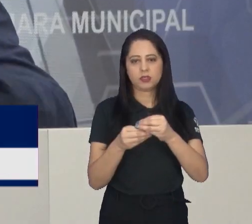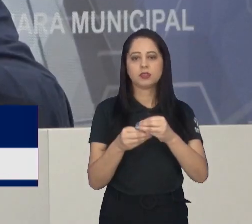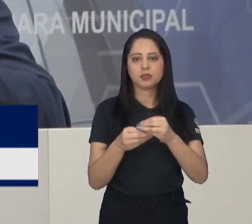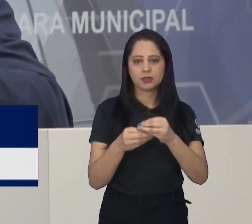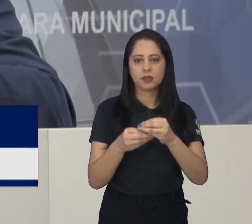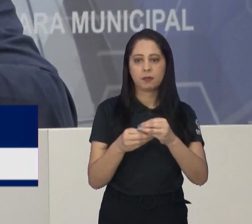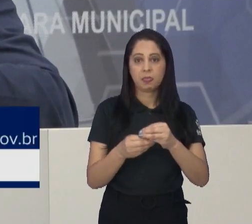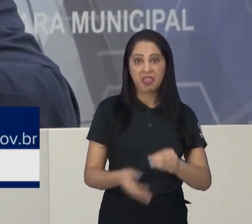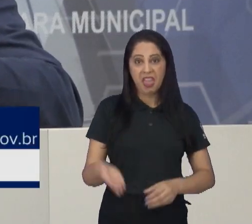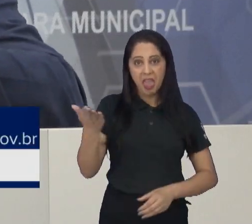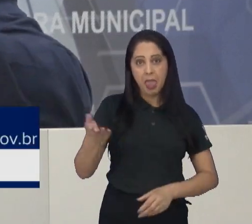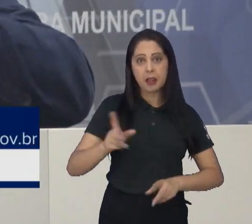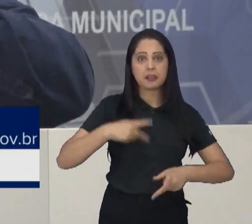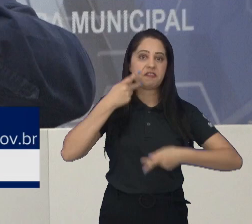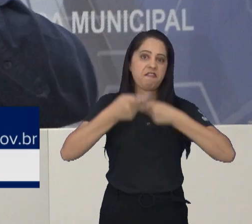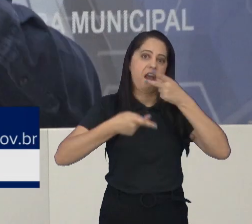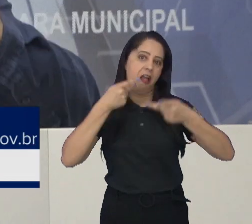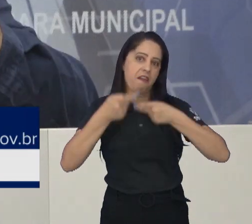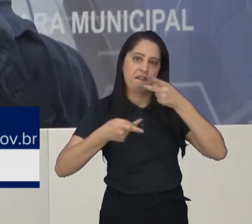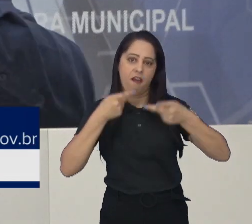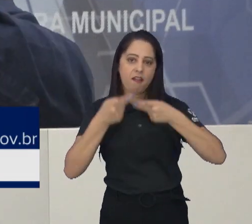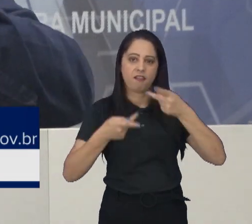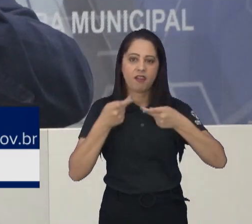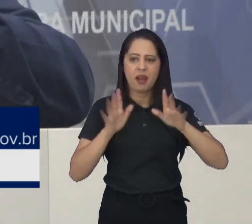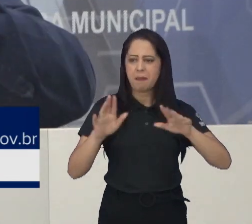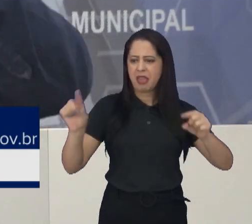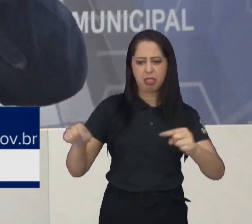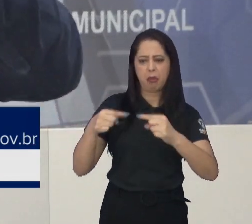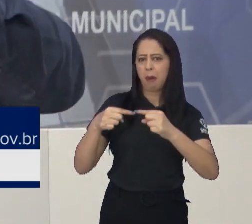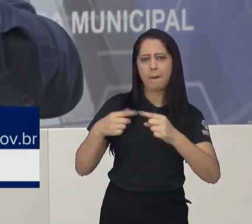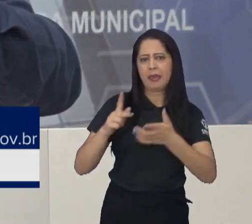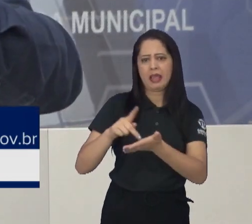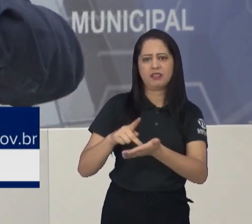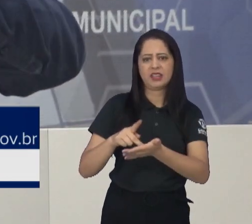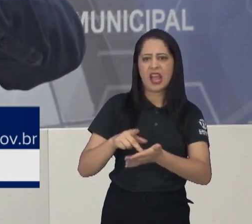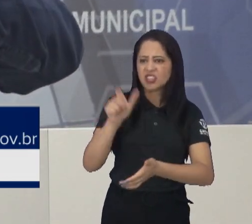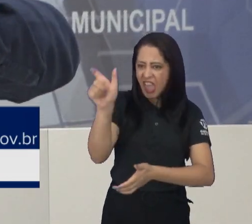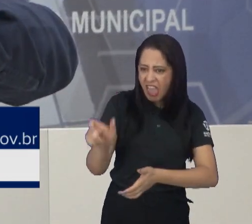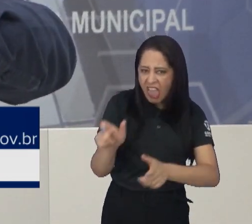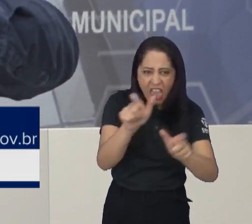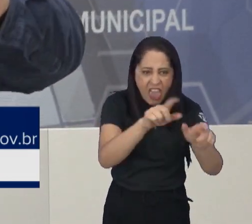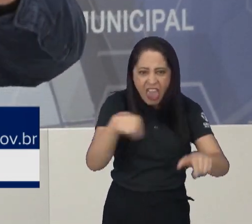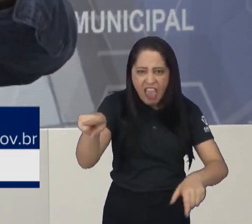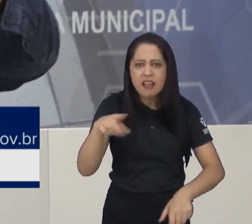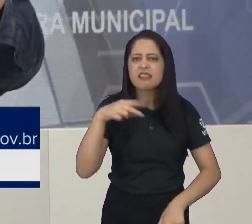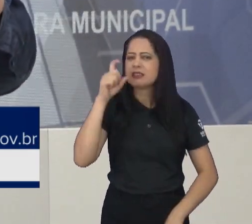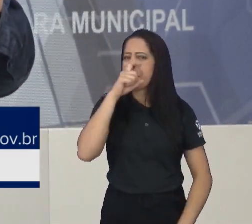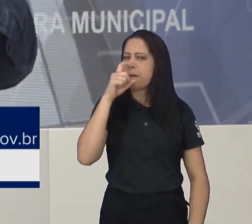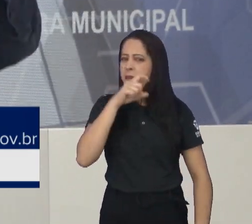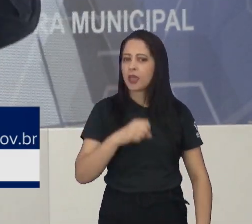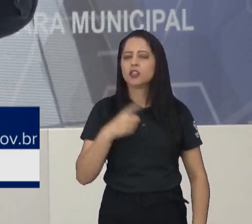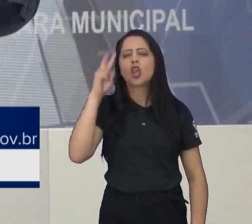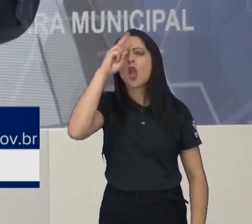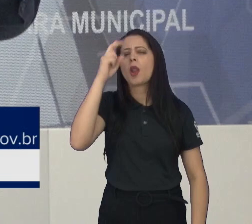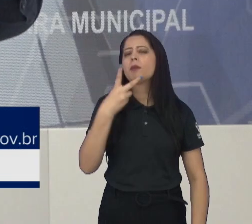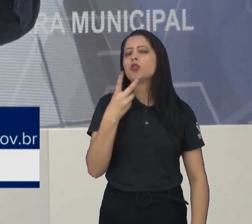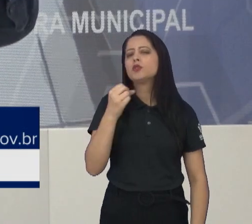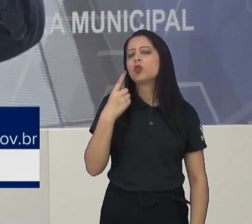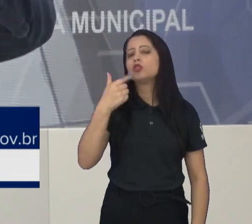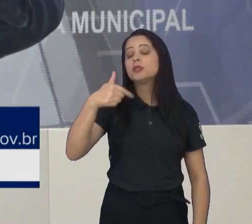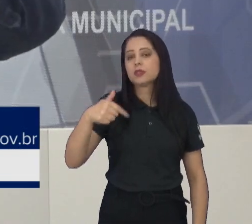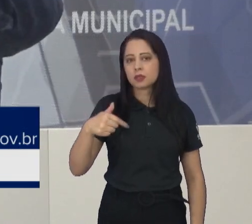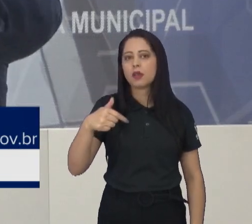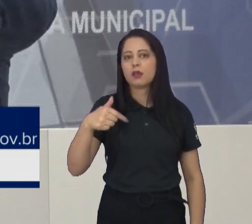Eles têm um discurso desconexo com a realidade, mentem para as pessoas. Eu me lembro de 2017, quando nós voltamos aqui